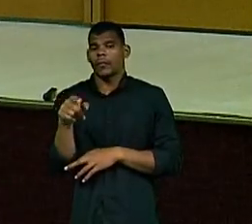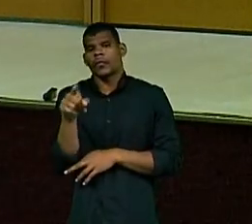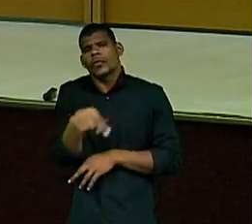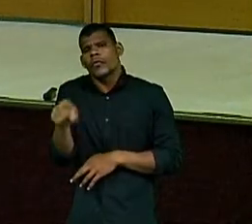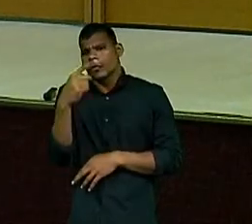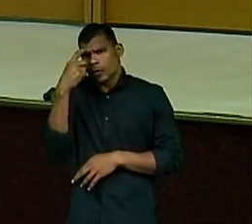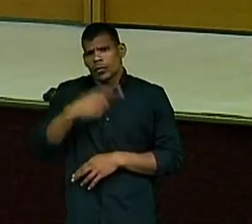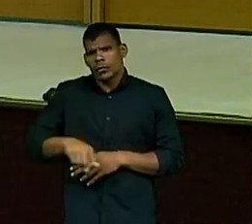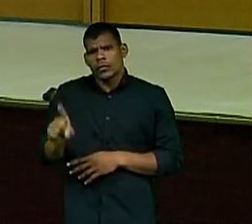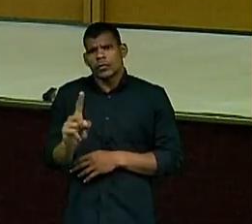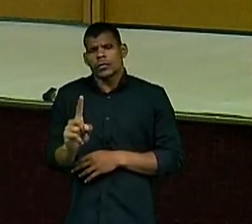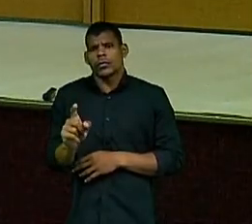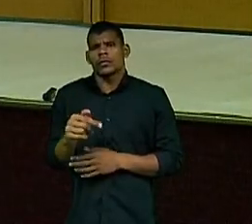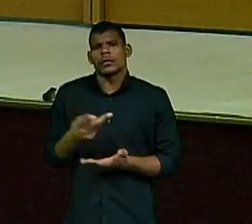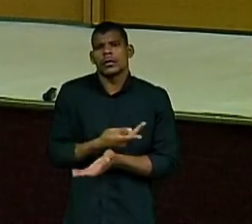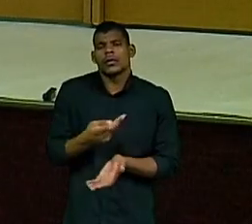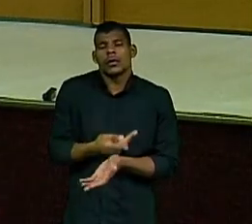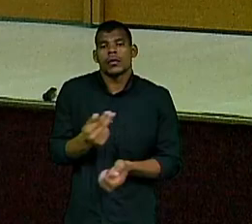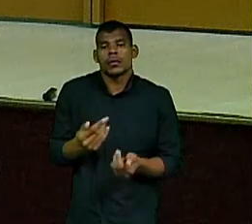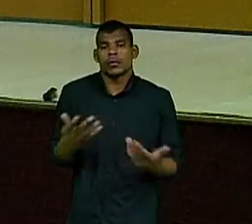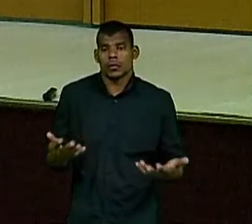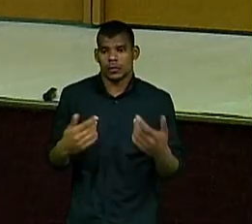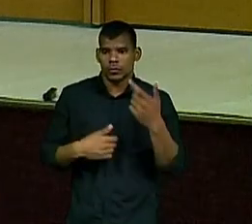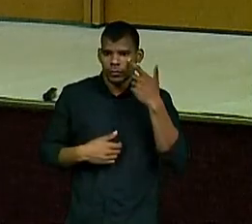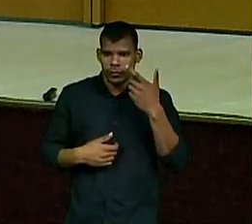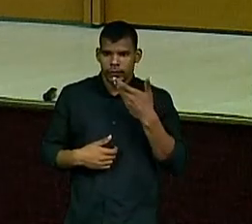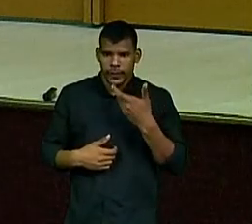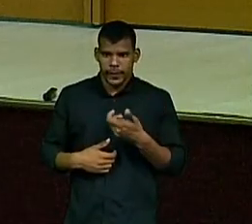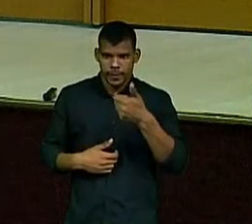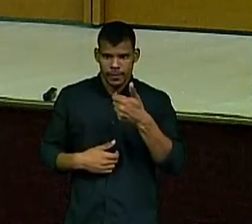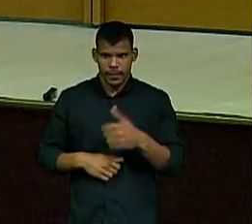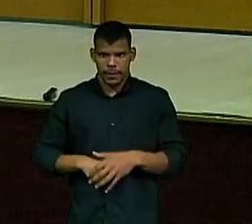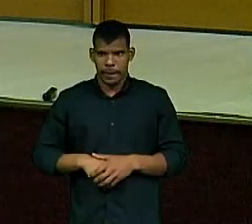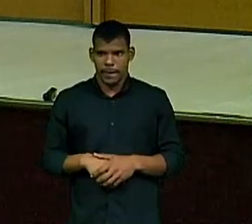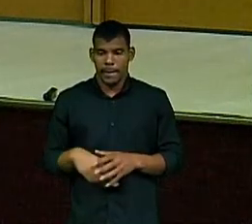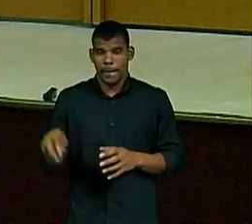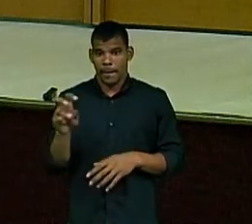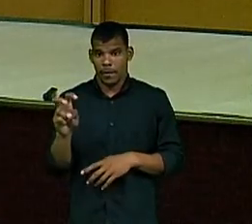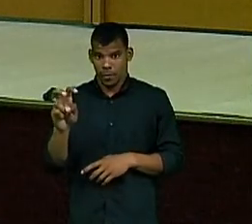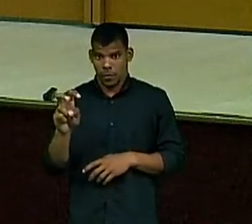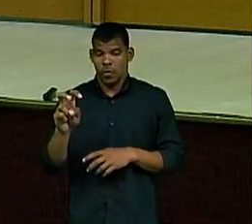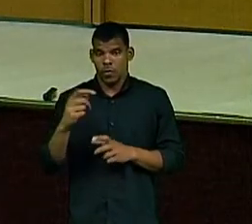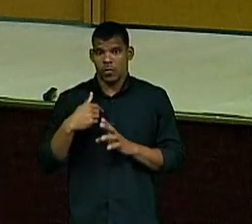tá certo não vem quais estão erradas para melhorar o seu chute Tem sim